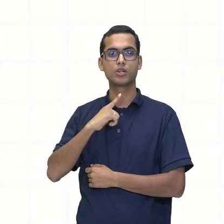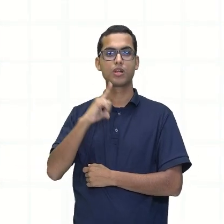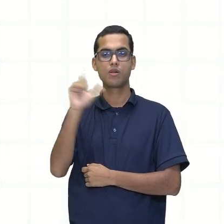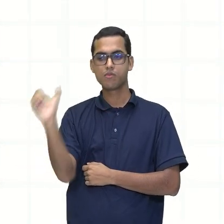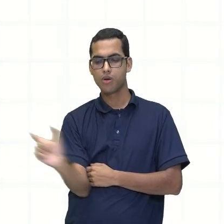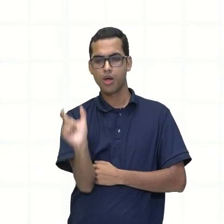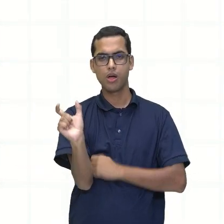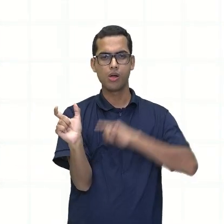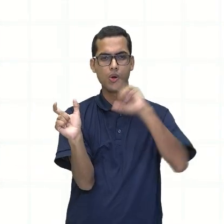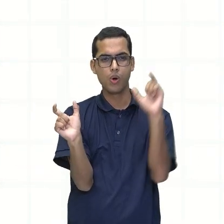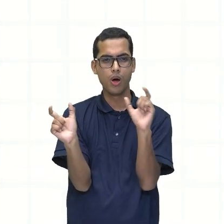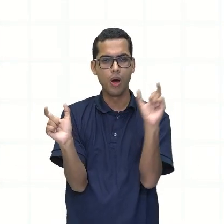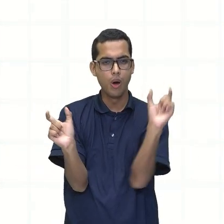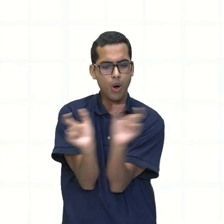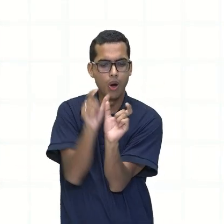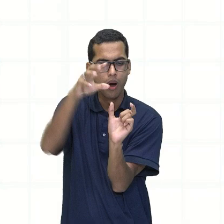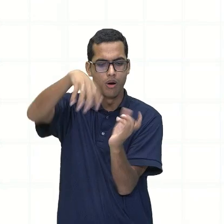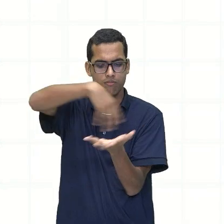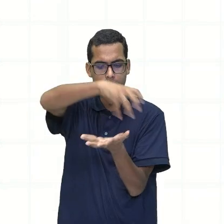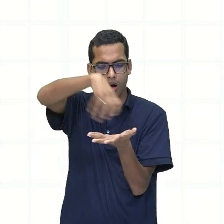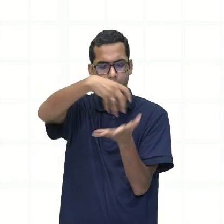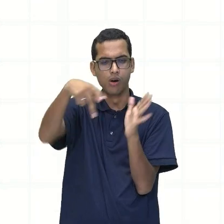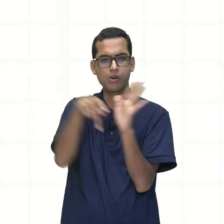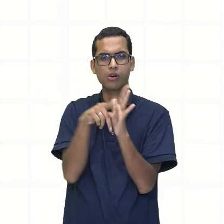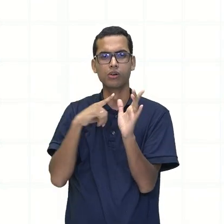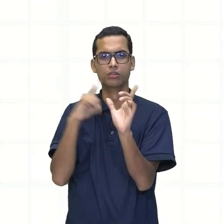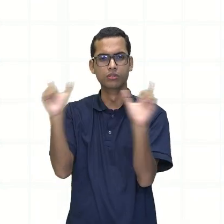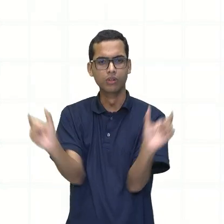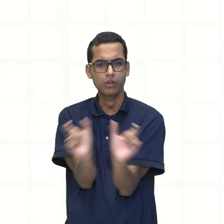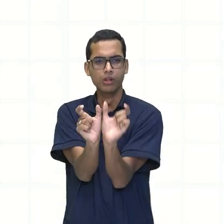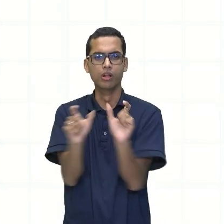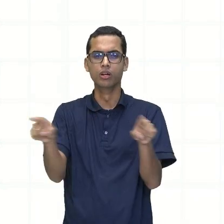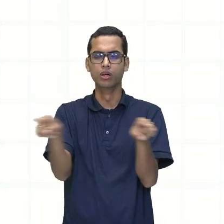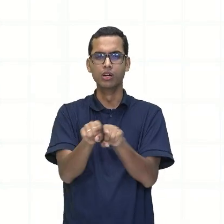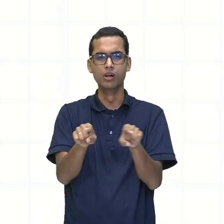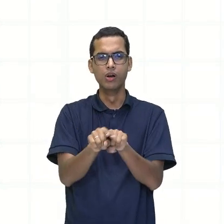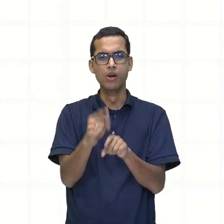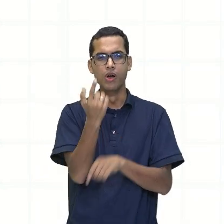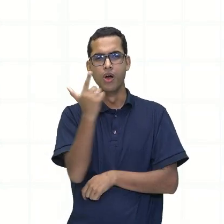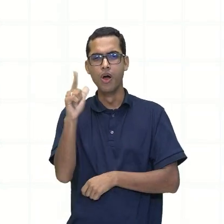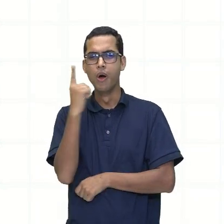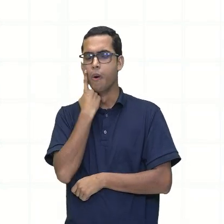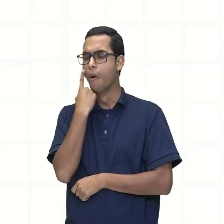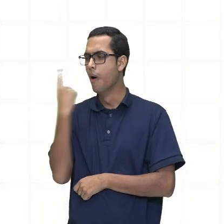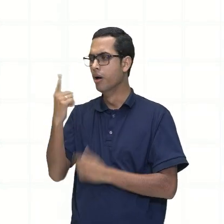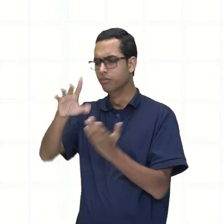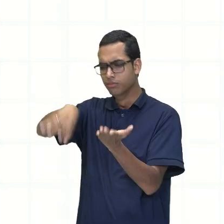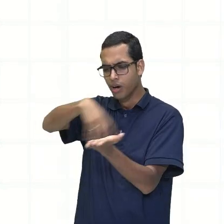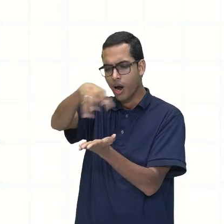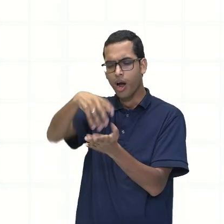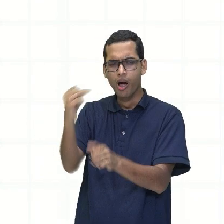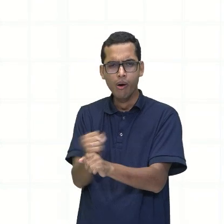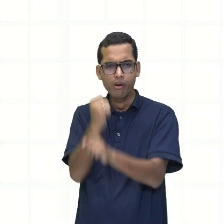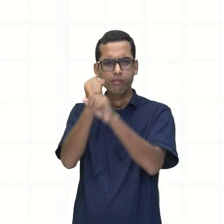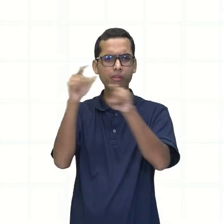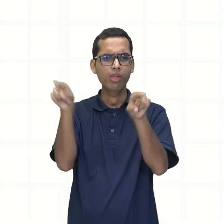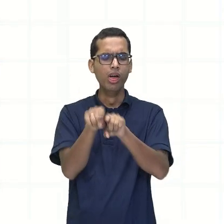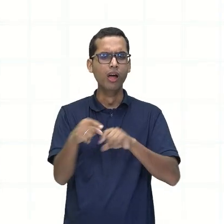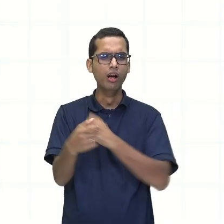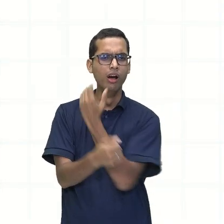aqui restringindo, particularizando. Outro trecho, né? Olha só, pequenas praças foram se abrindo e a